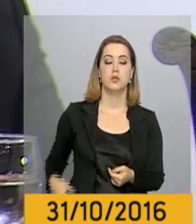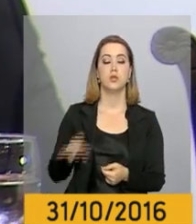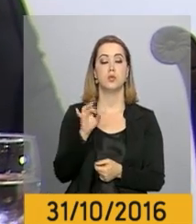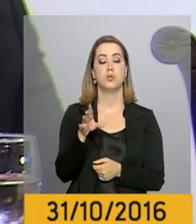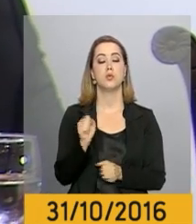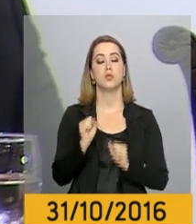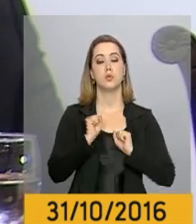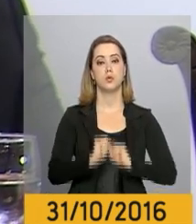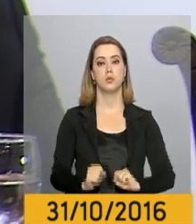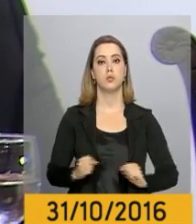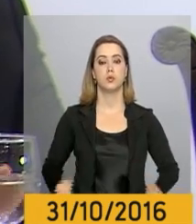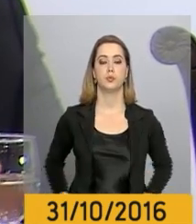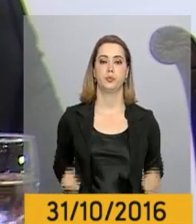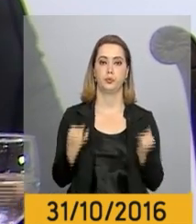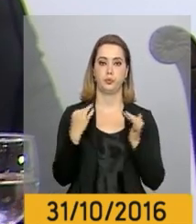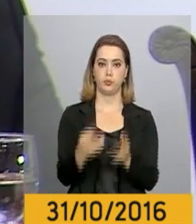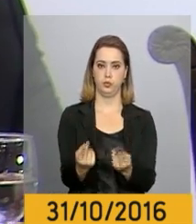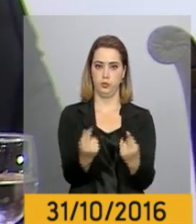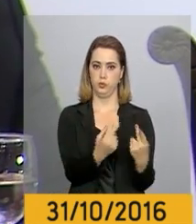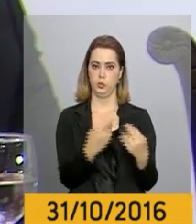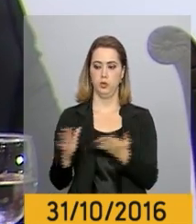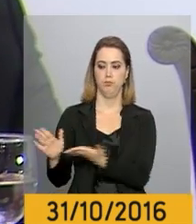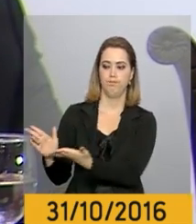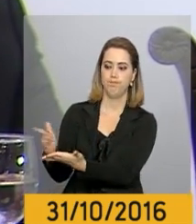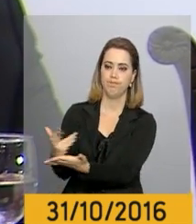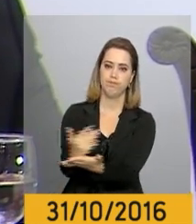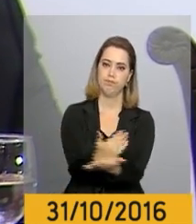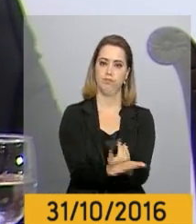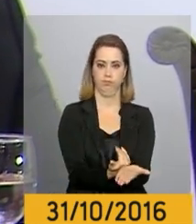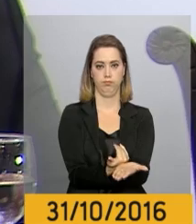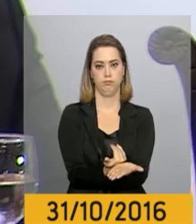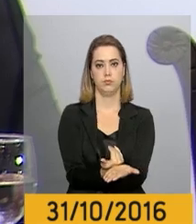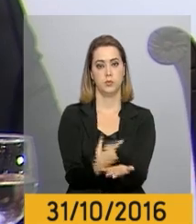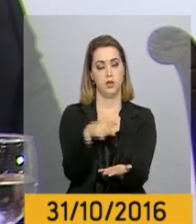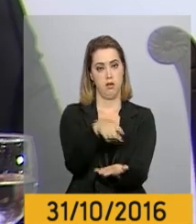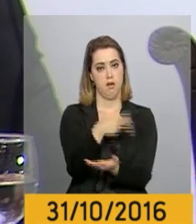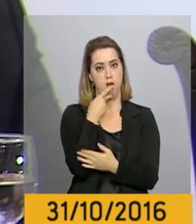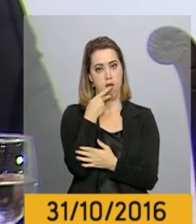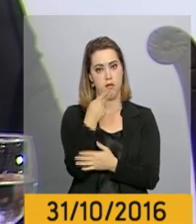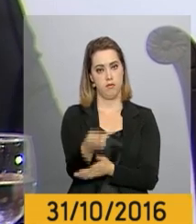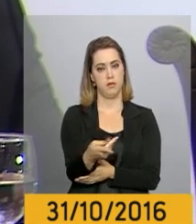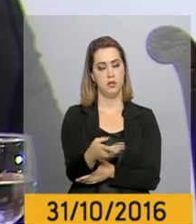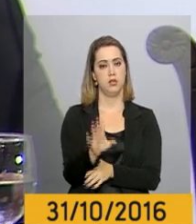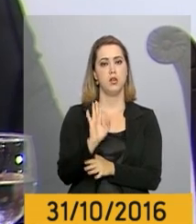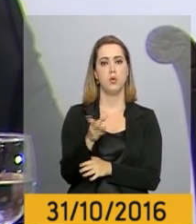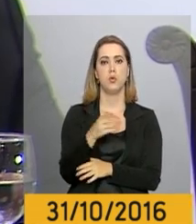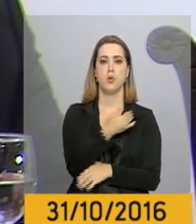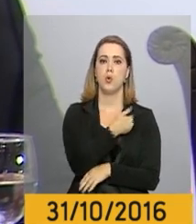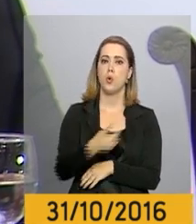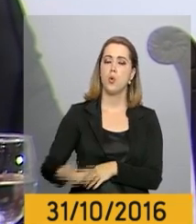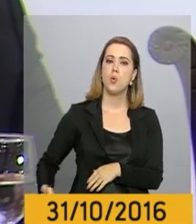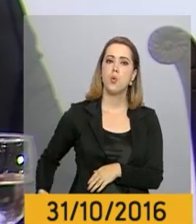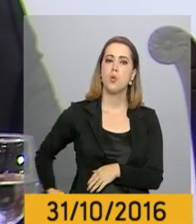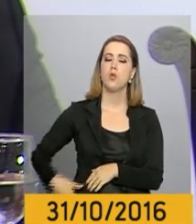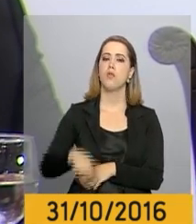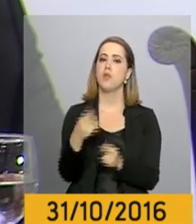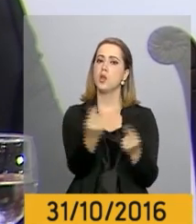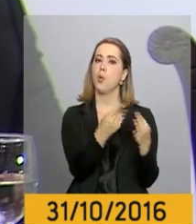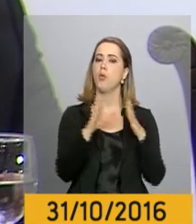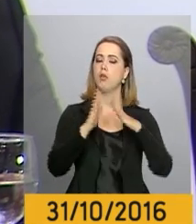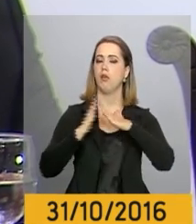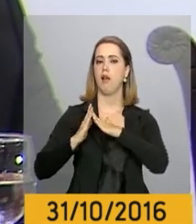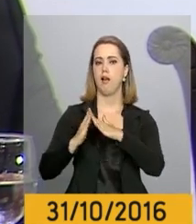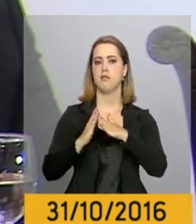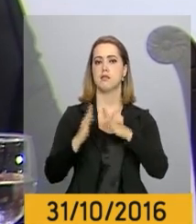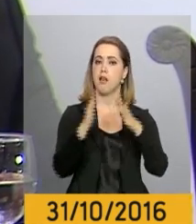gastar aquilo que arrecada e até ele dizia senhor secretário uma coisa trivial o estado é como a casa sua casa